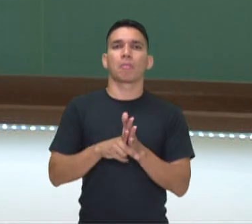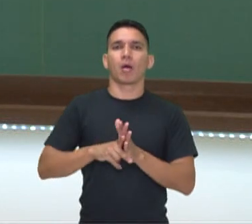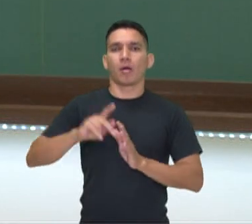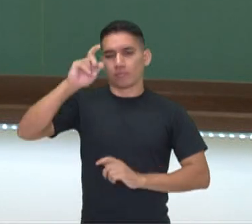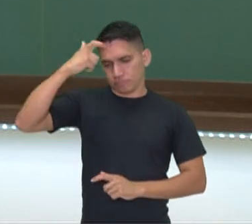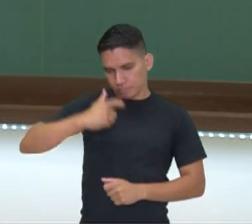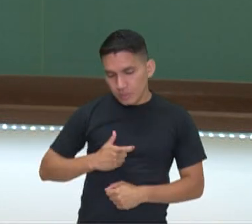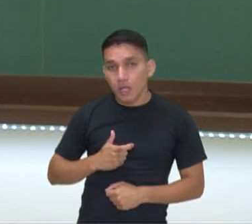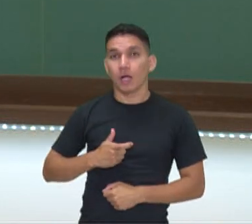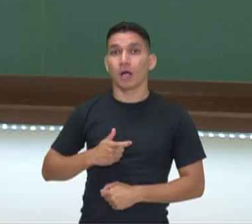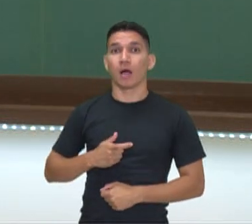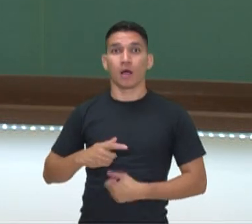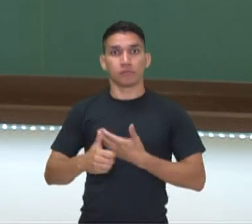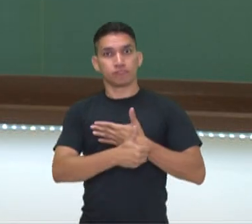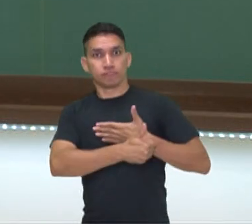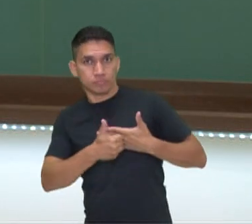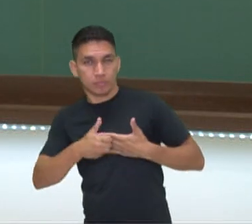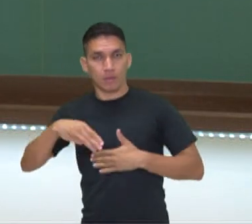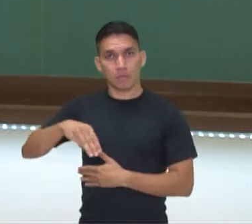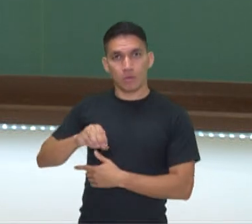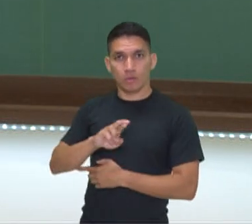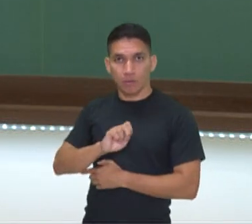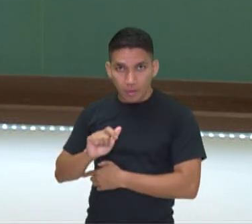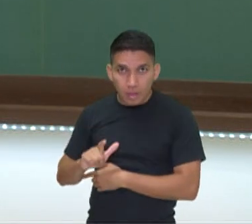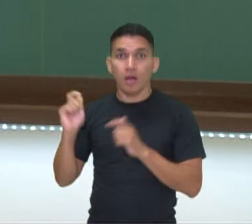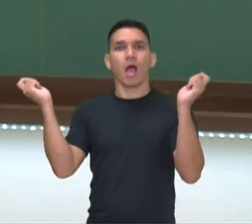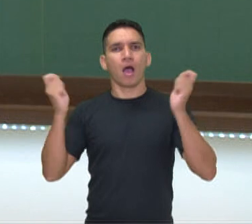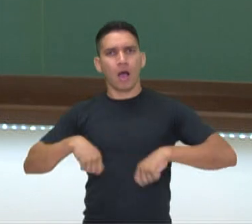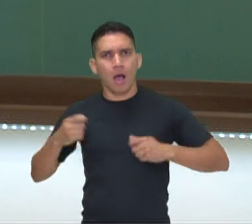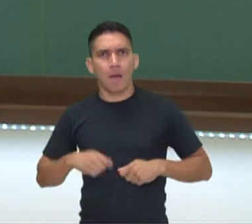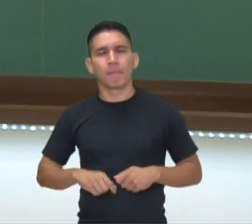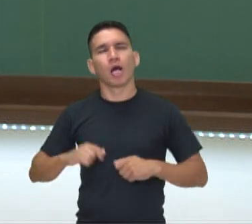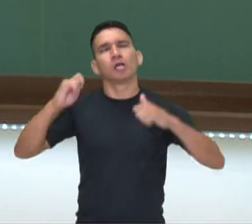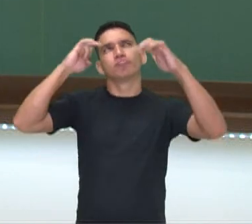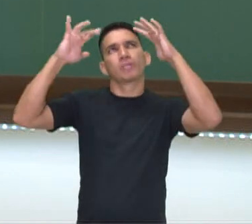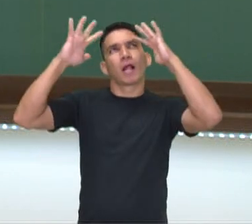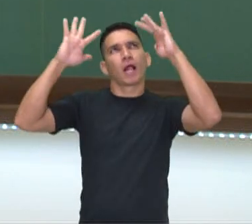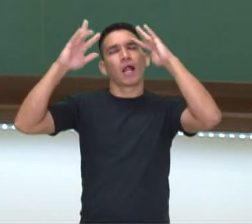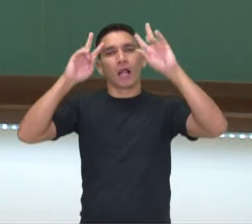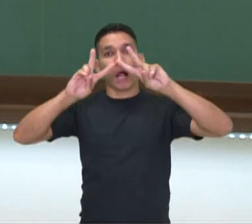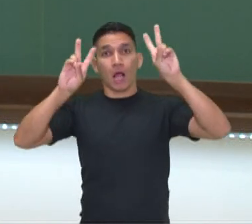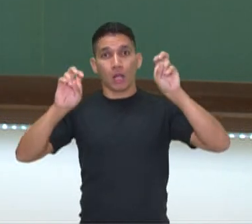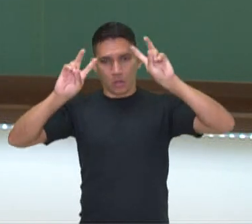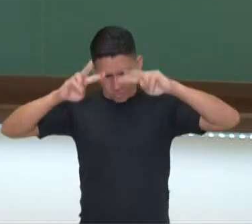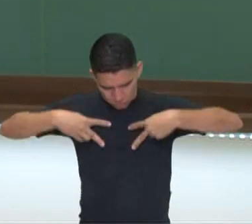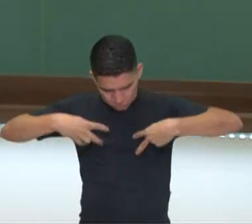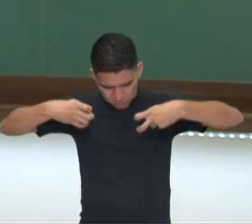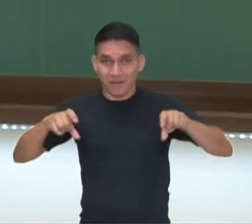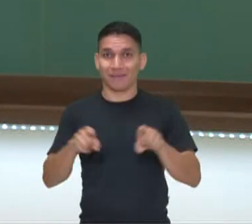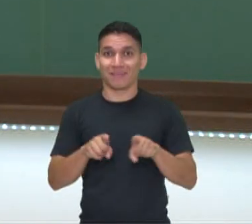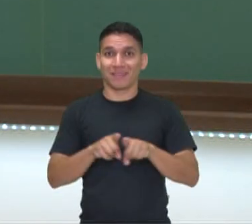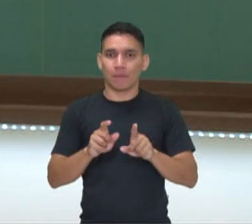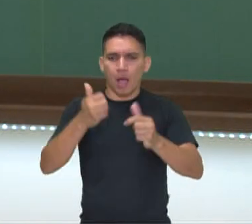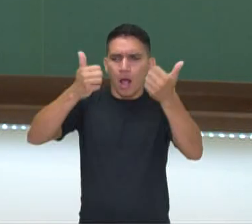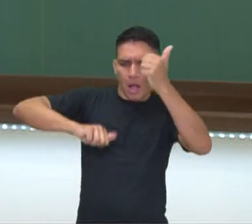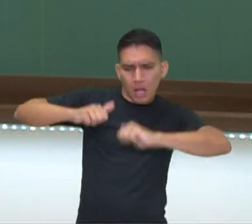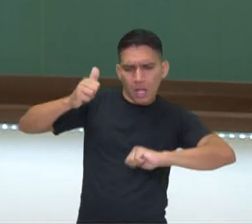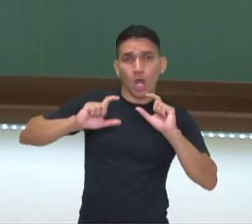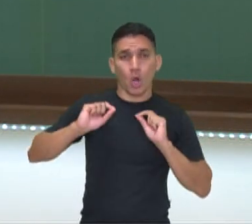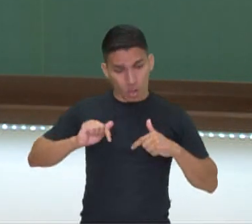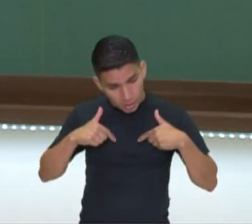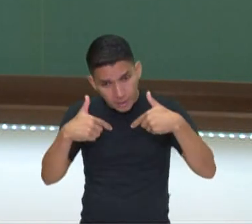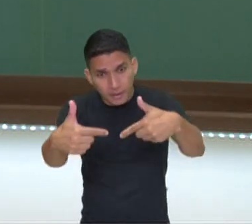enquanto sujeitos morais, enquanto sujeitos capazes de refletir sobre as nossas ações e sobre o impacto das